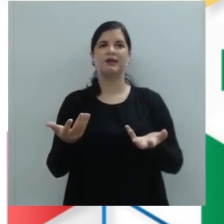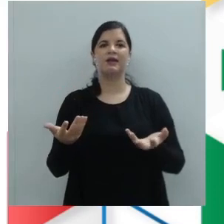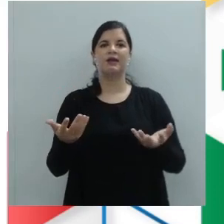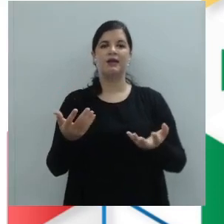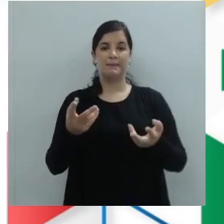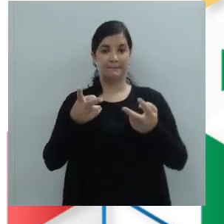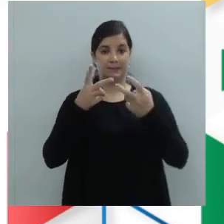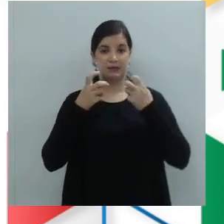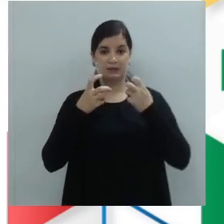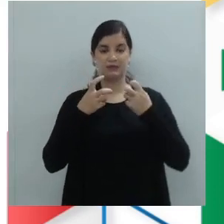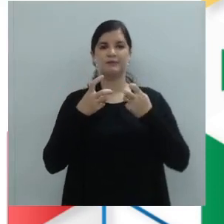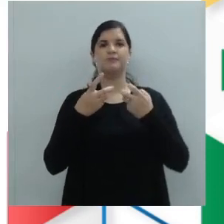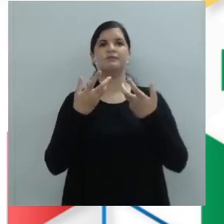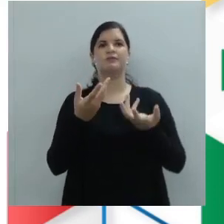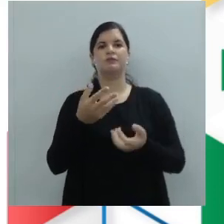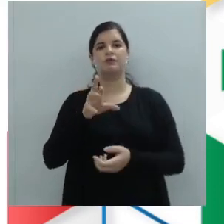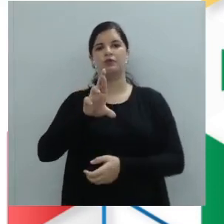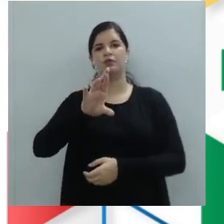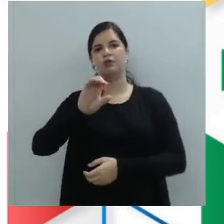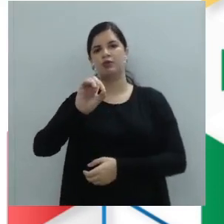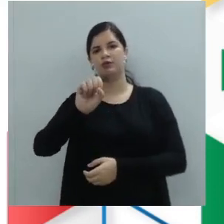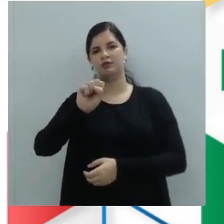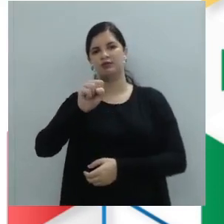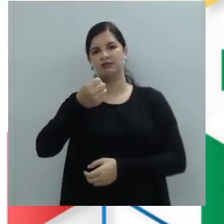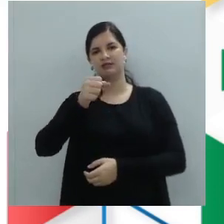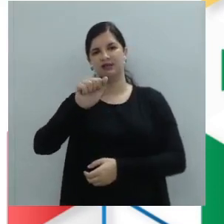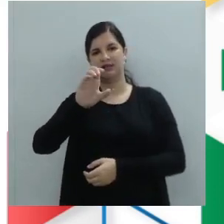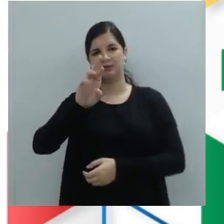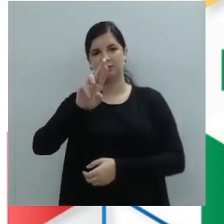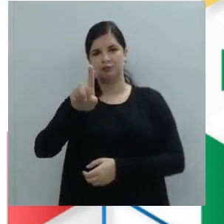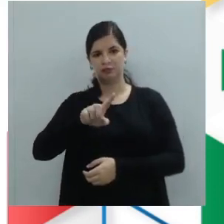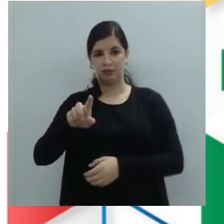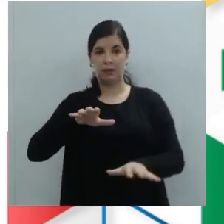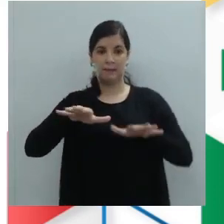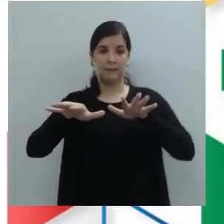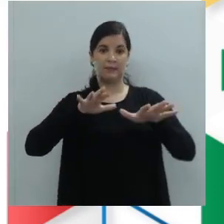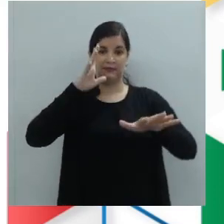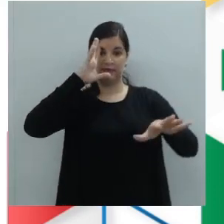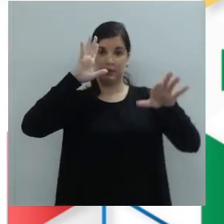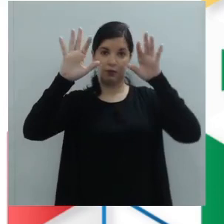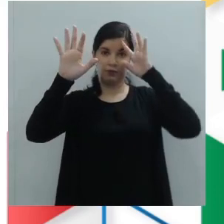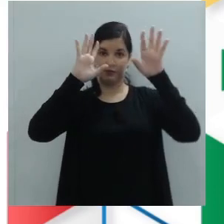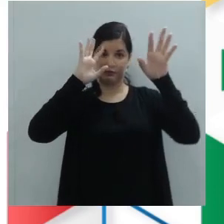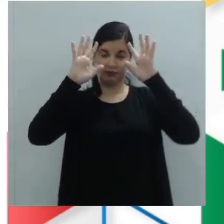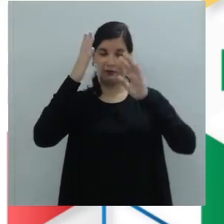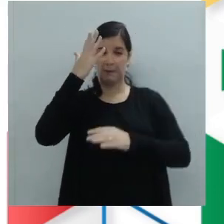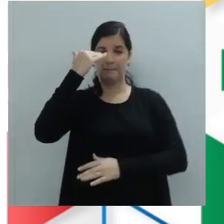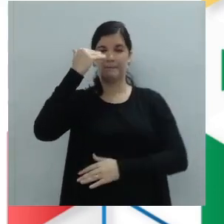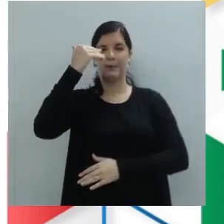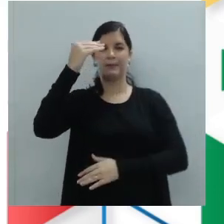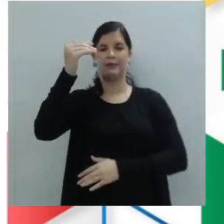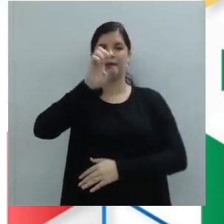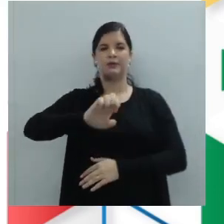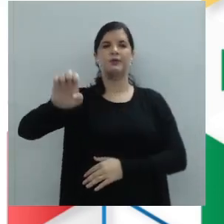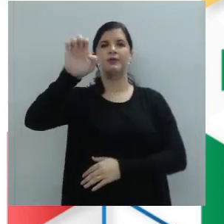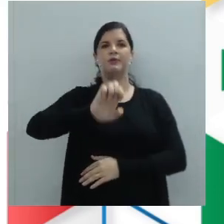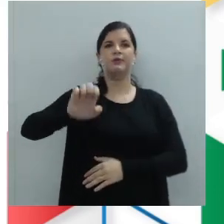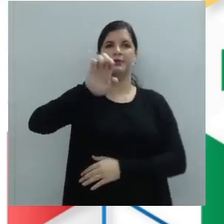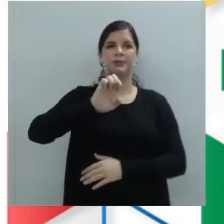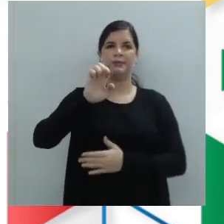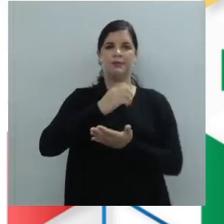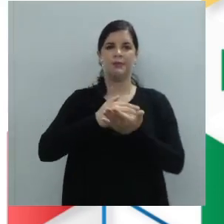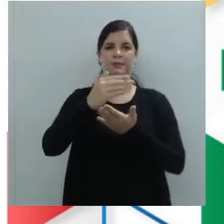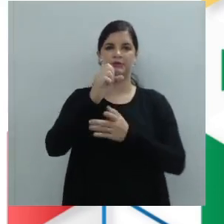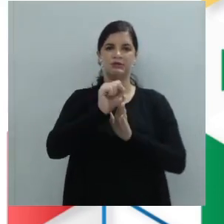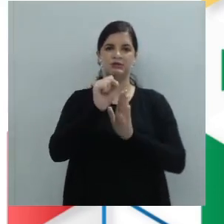podemos observar que a Rosa Cruz é um movimento filosófico que se popularizou na Europa no